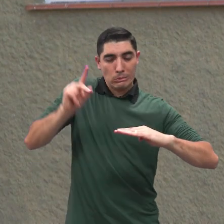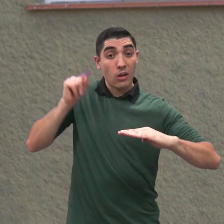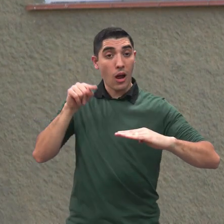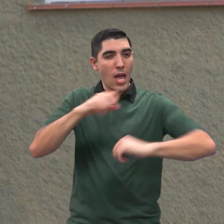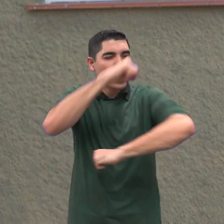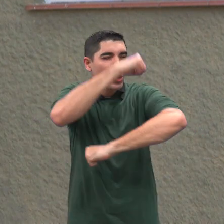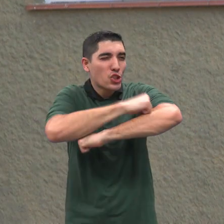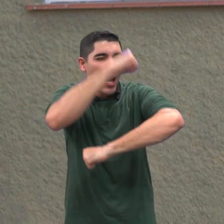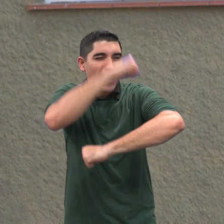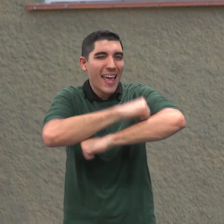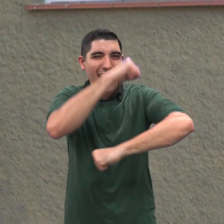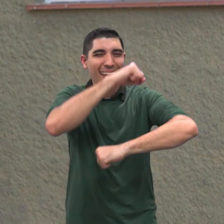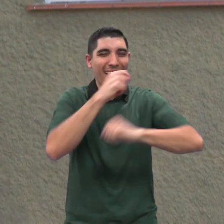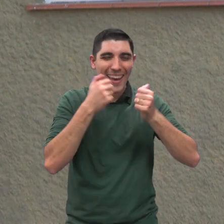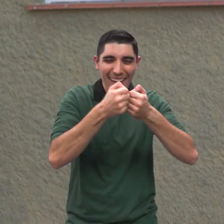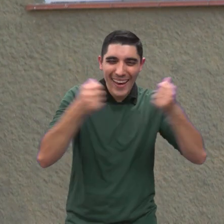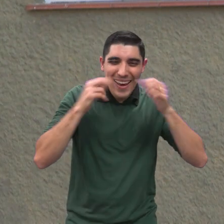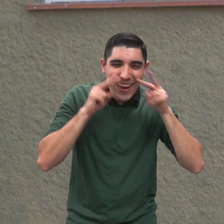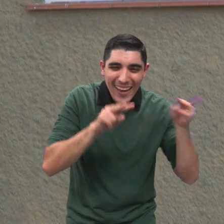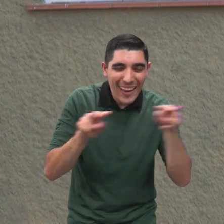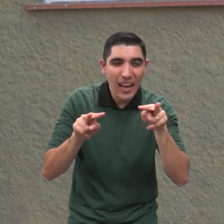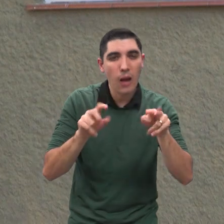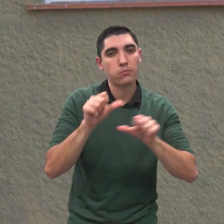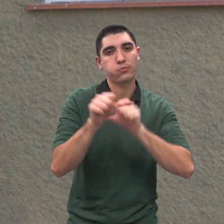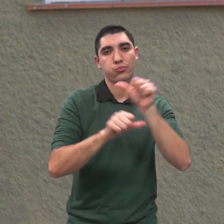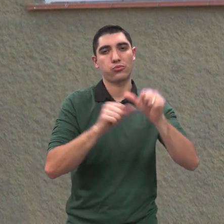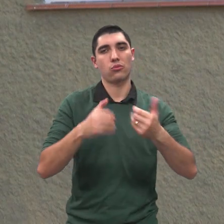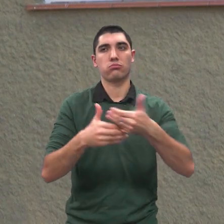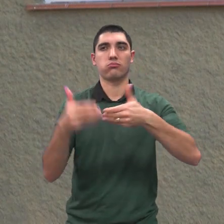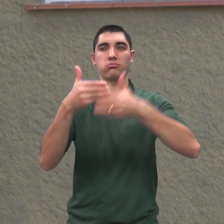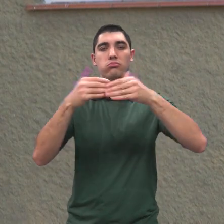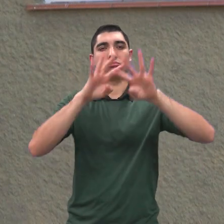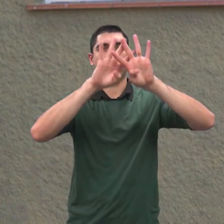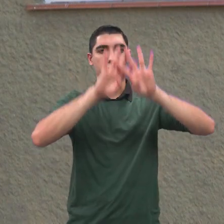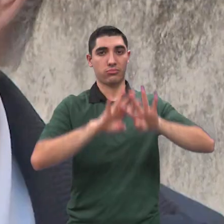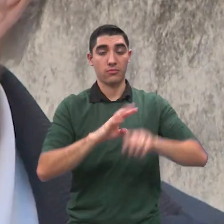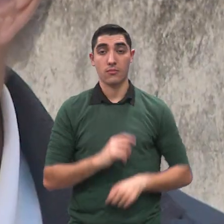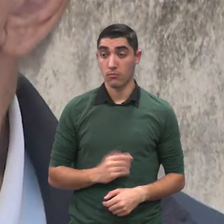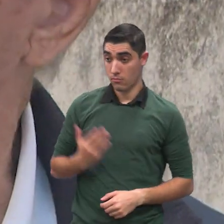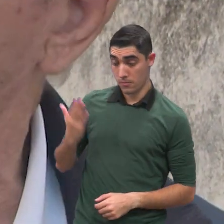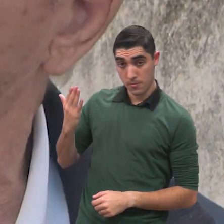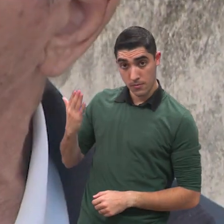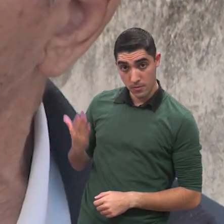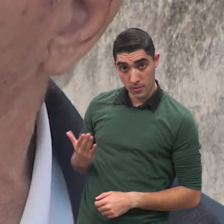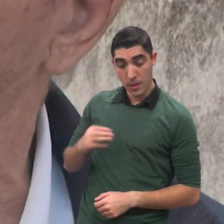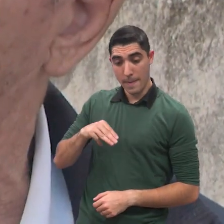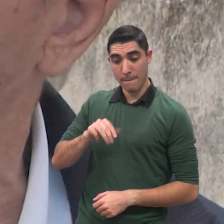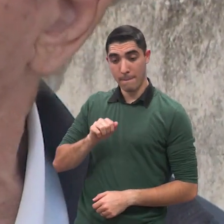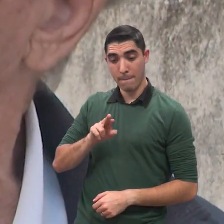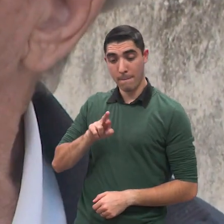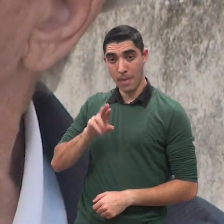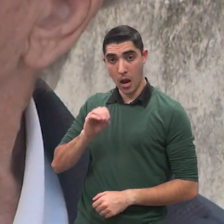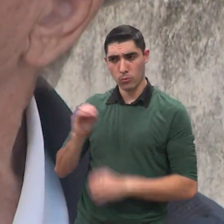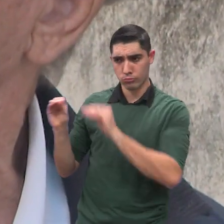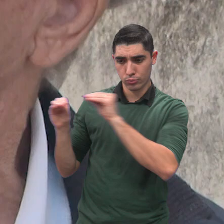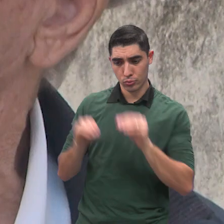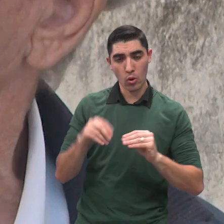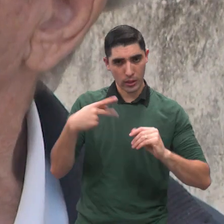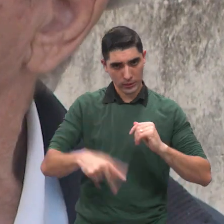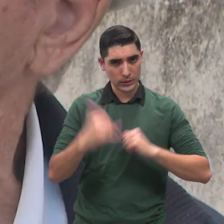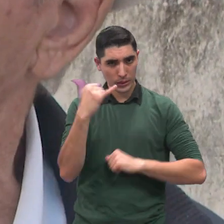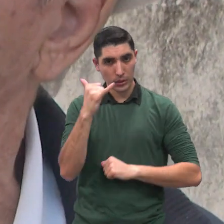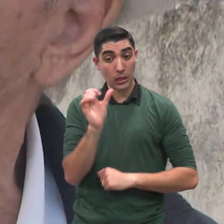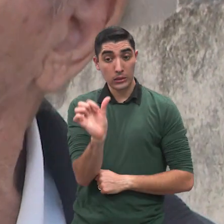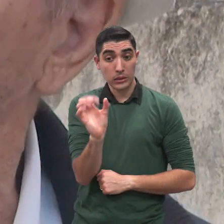que trocou as suas janelas com vista para as ruas pelos muros e grades. Há mais de 60 anos, o Mauro veio